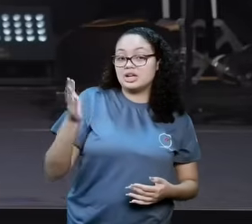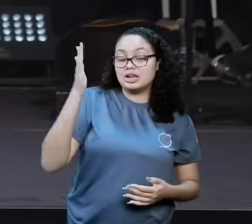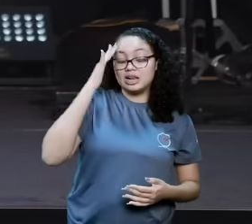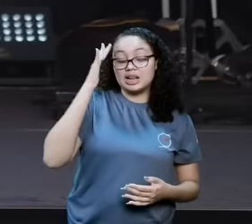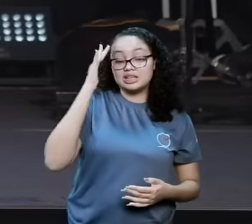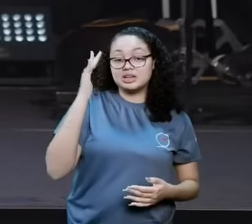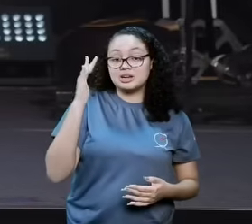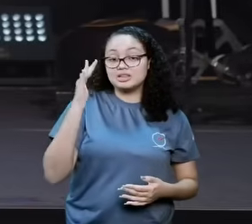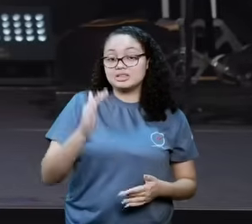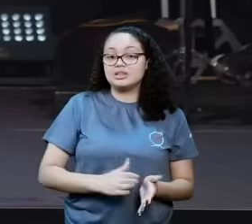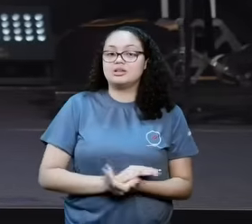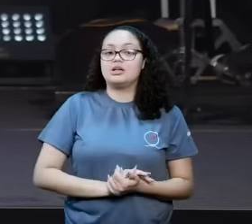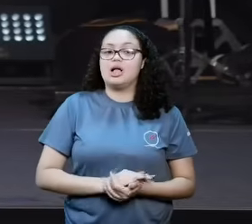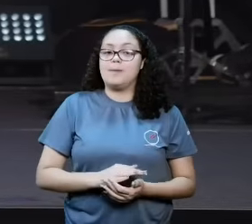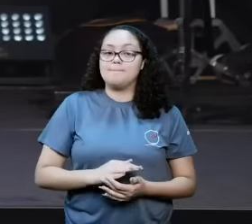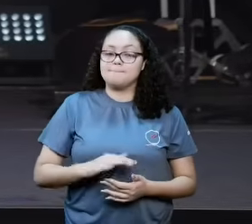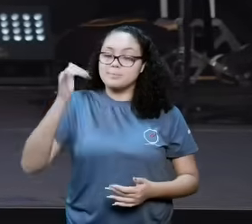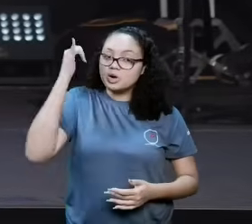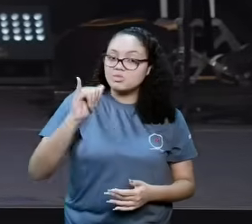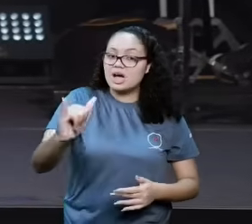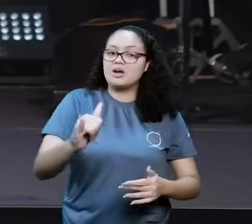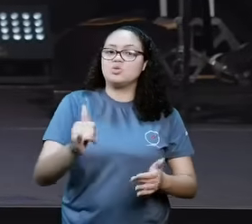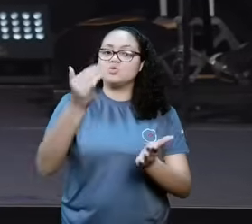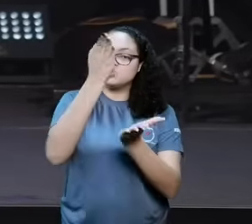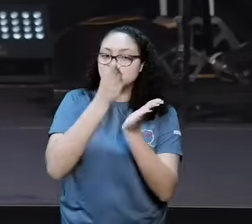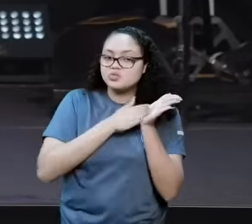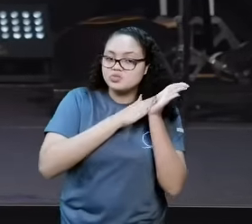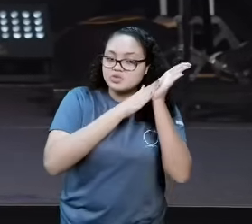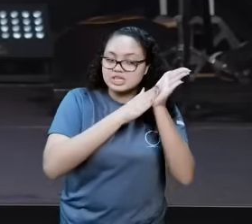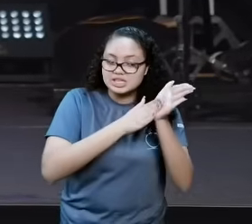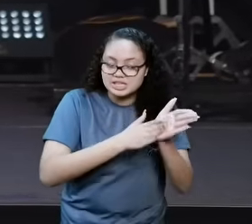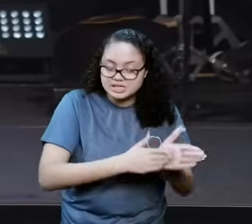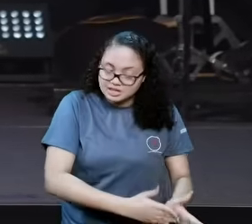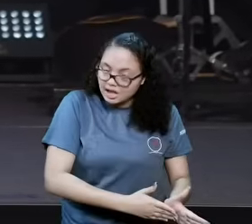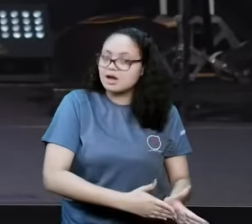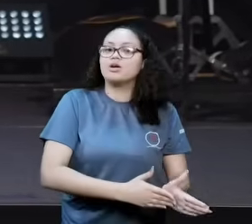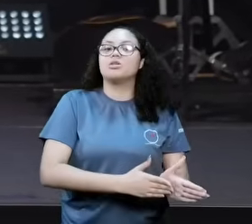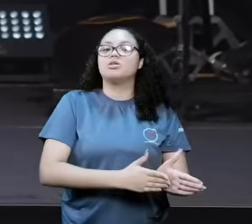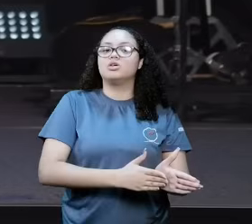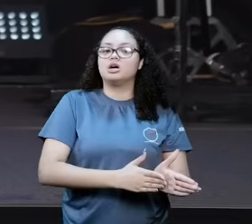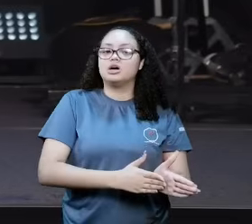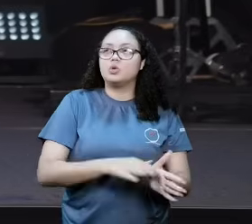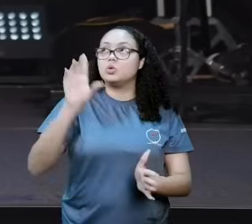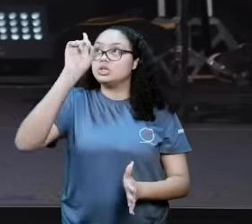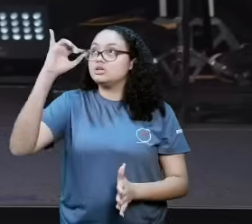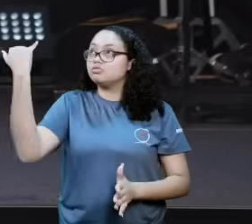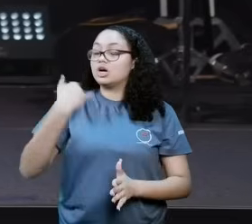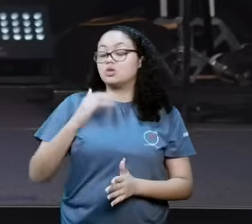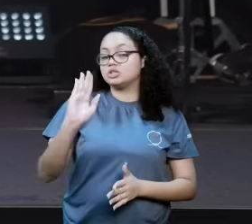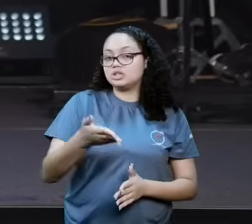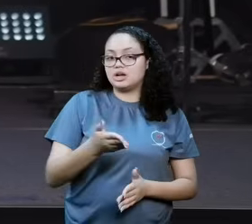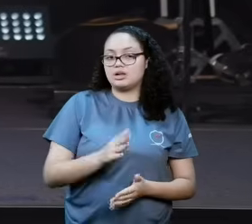de reproduzir com fidelidade o que Deus falou. Mesmo sendo totalmente contrária à realidade.